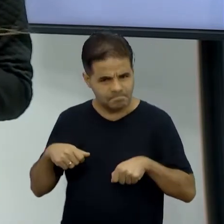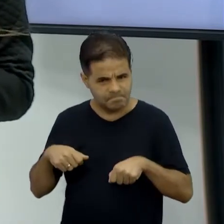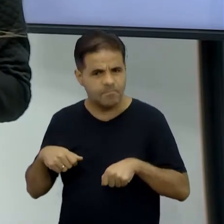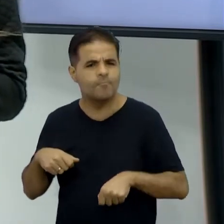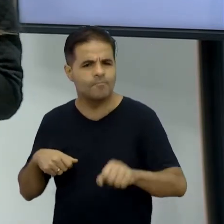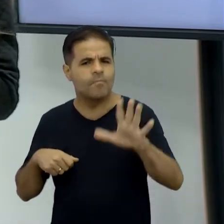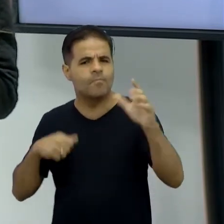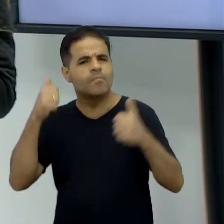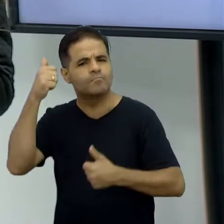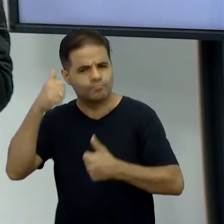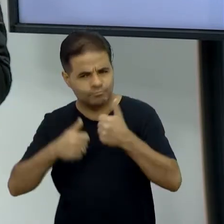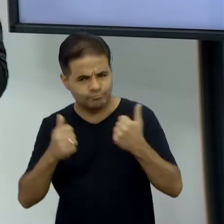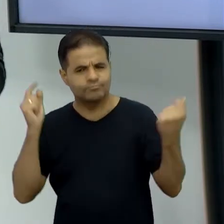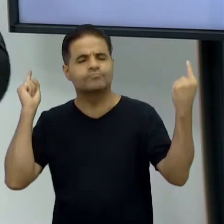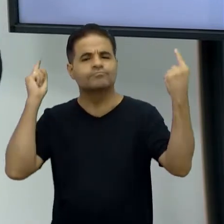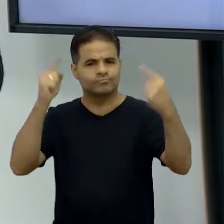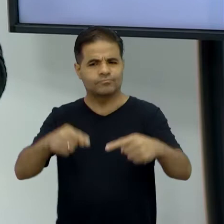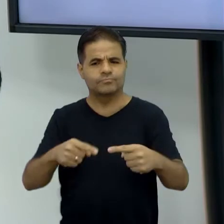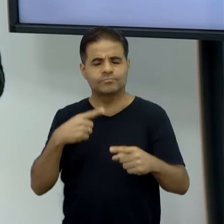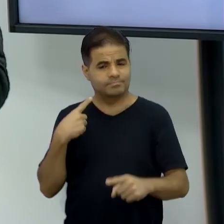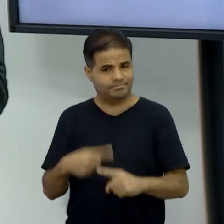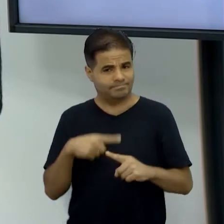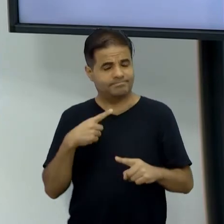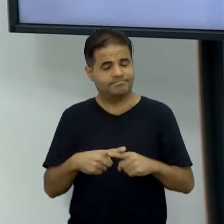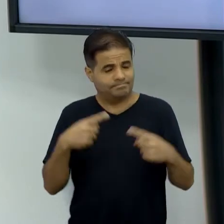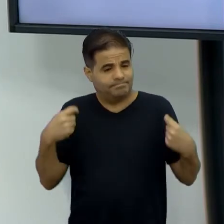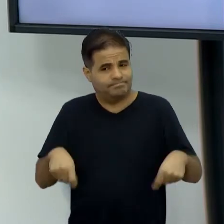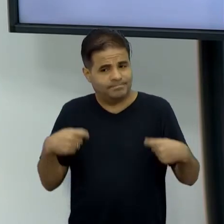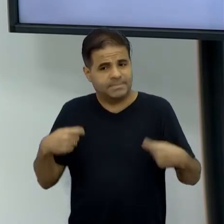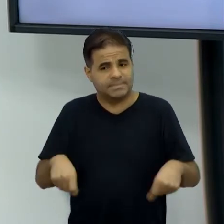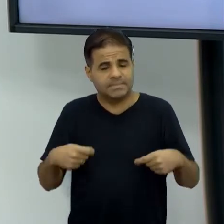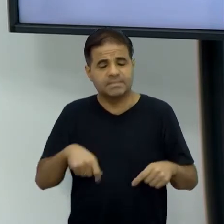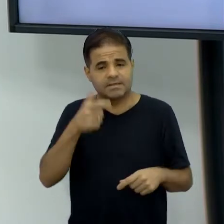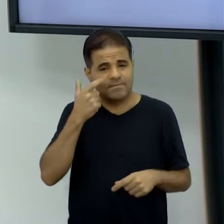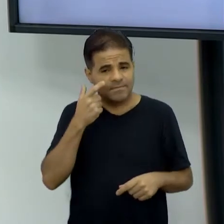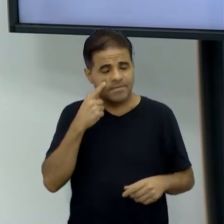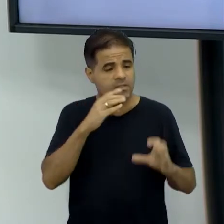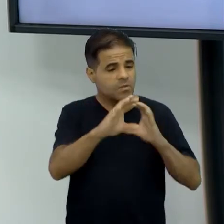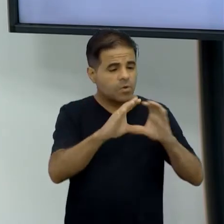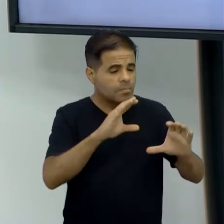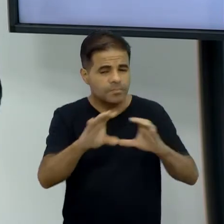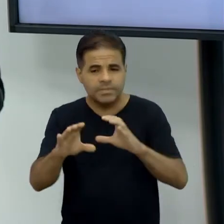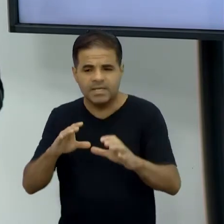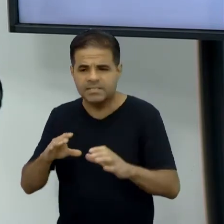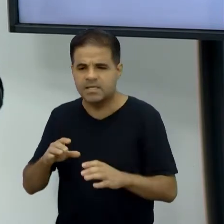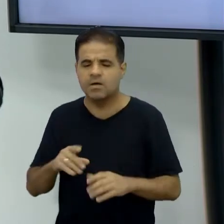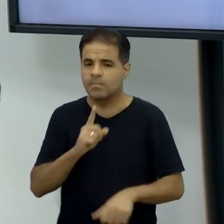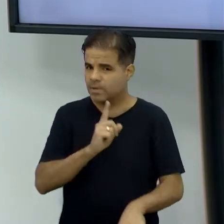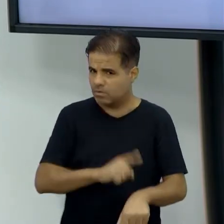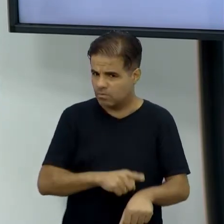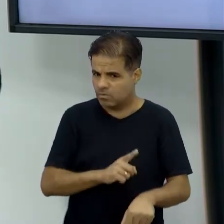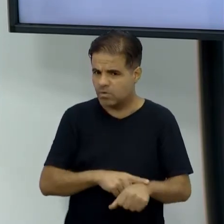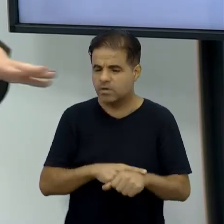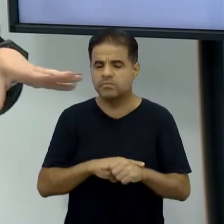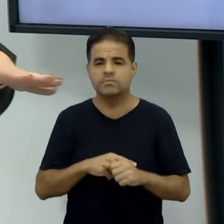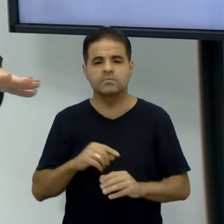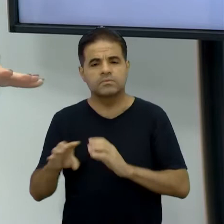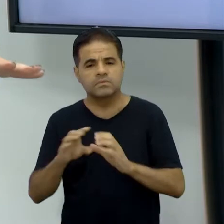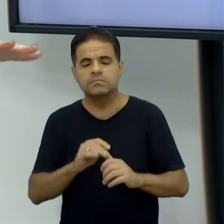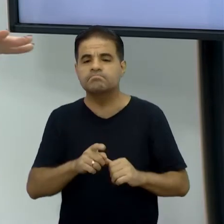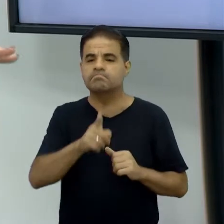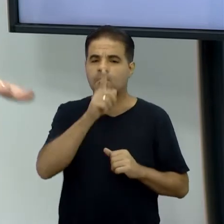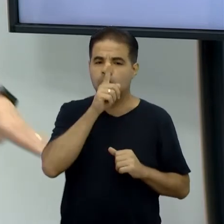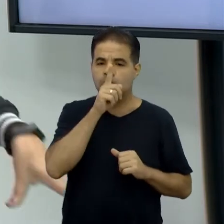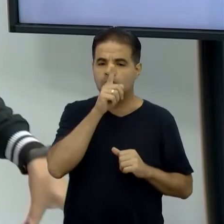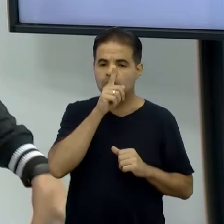o jogo propriamente dito. Porque precisa disso, precisa haver essa comunicação. Mas durante a partida do futebol de 5, eles ficam em